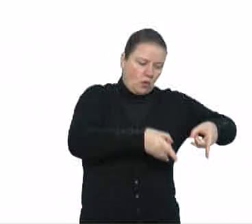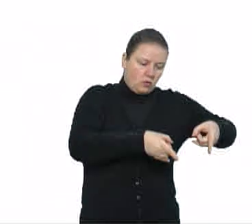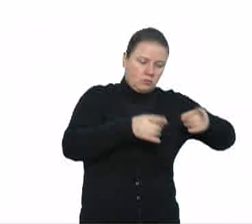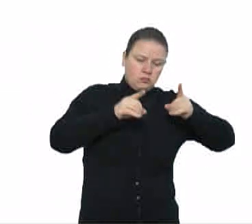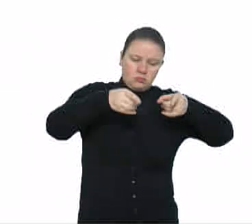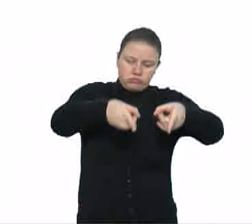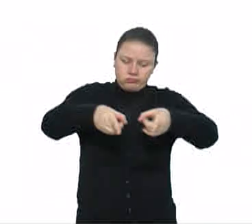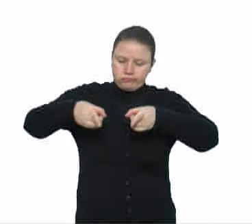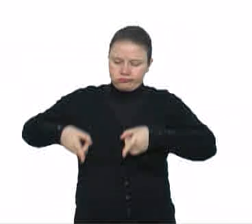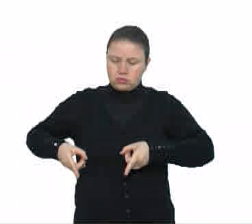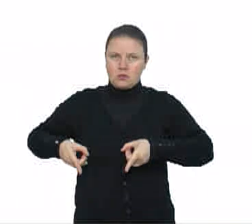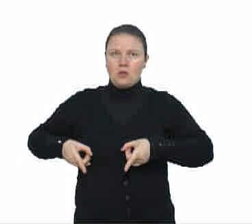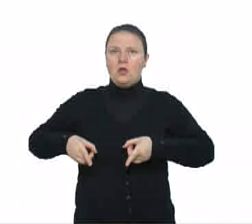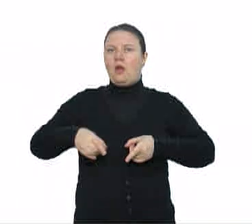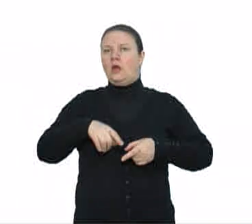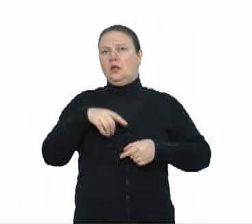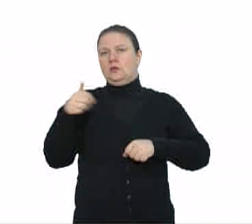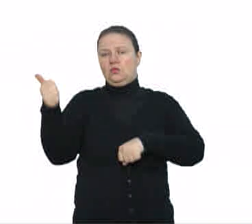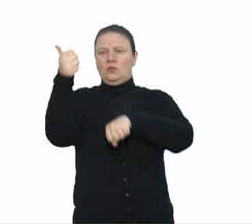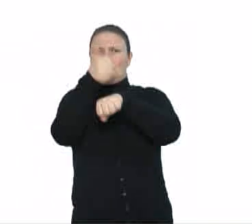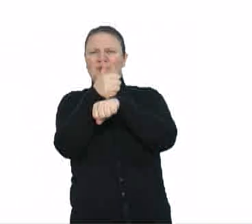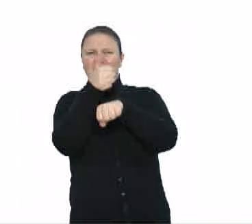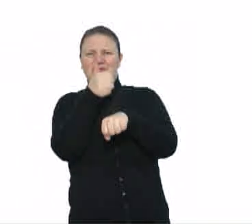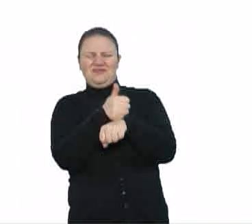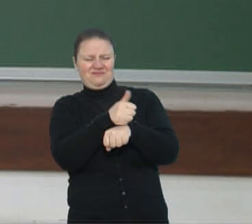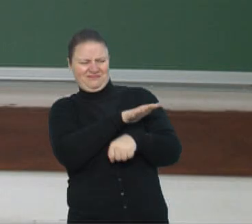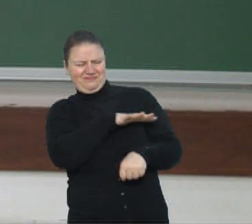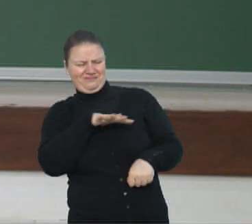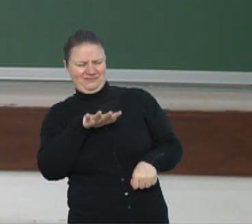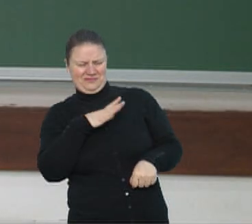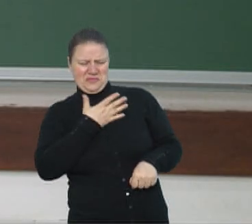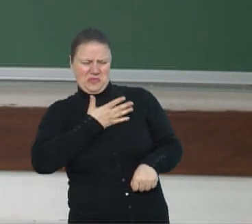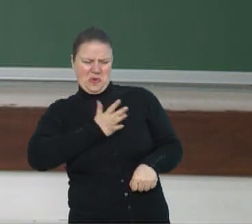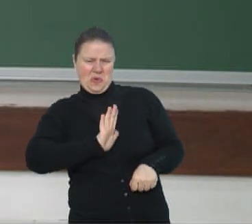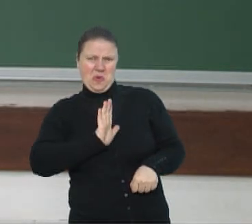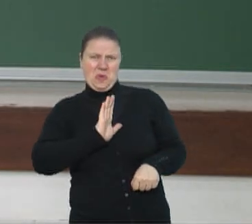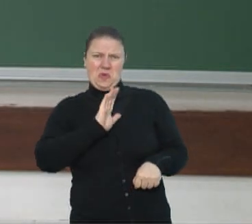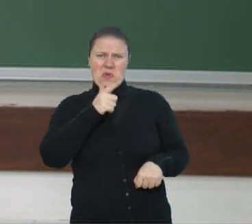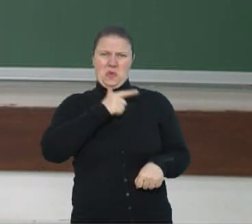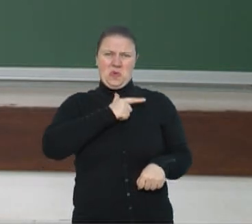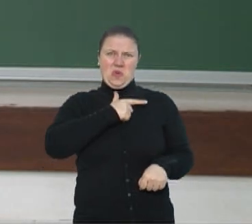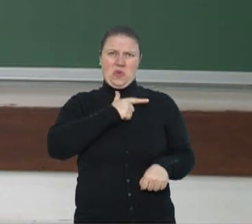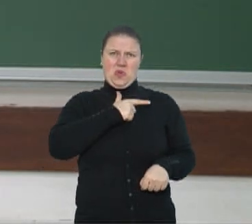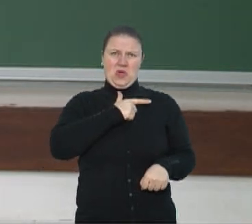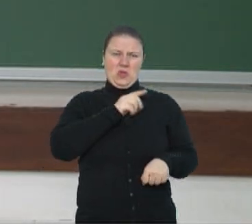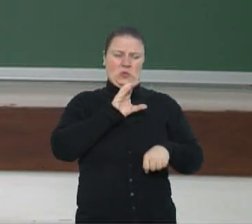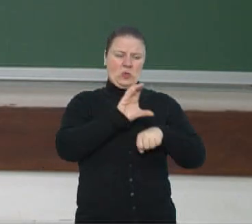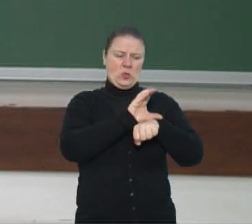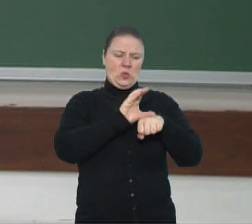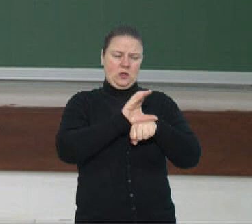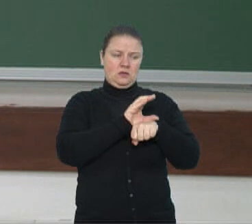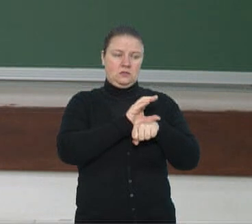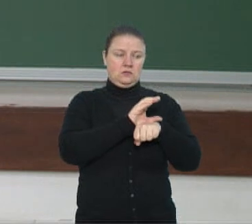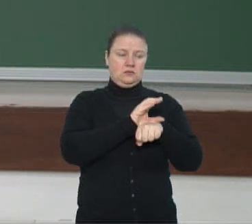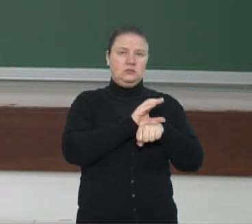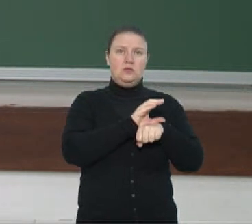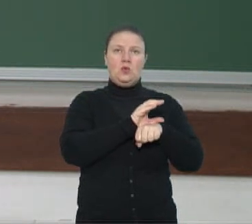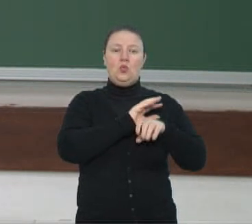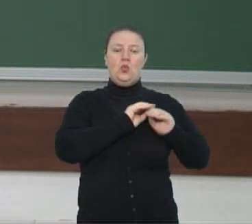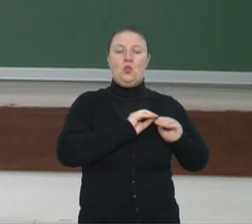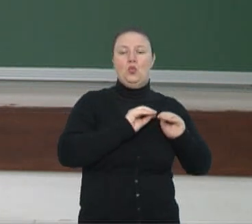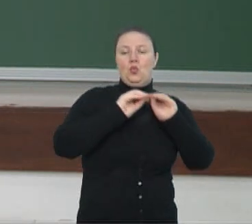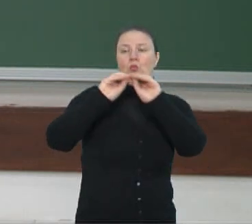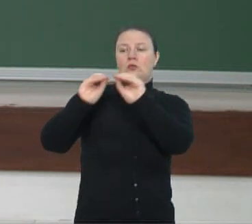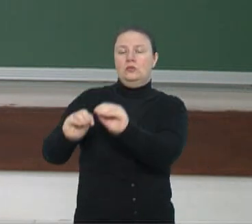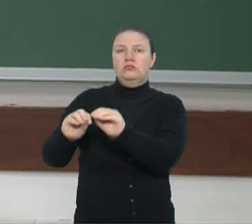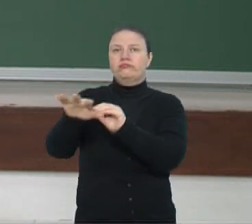das fábricas não vão gostar daquele ambiente feio, cinza e poluído. Eles vão se mudar para as regiões de periferia, onde